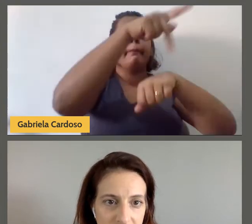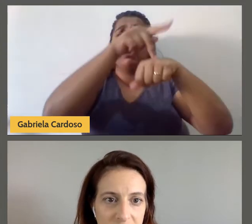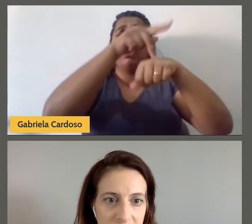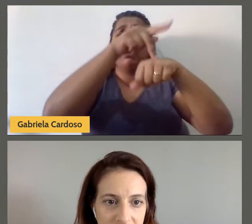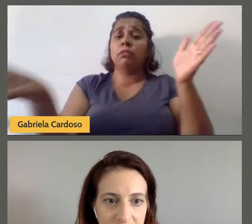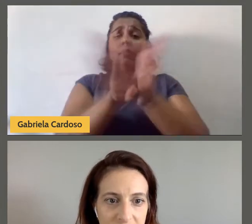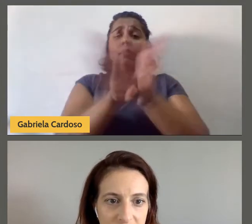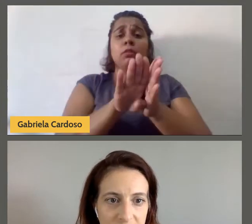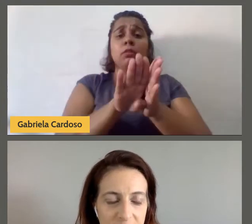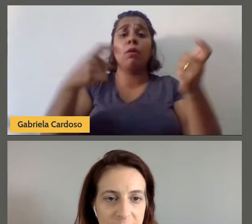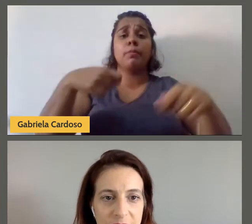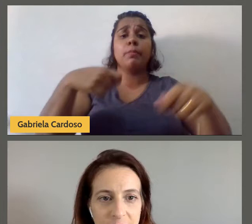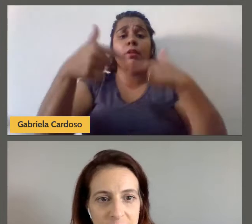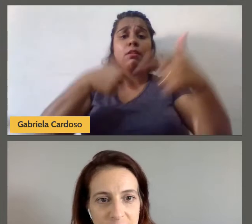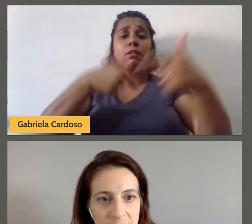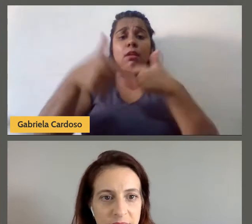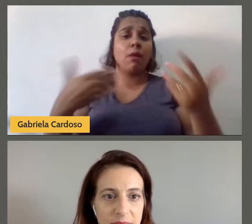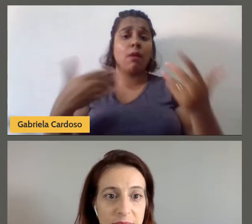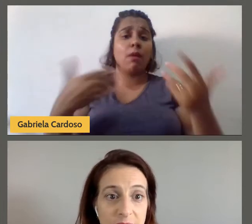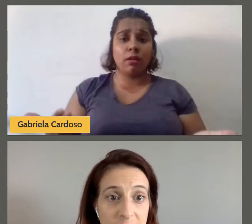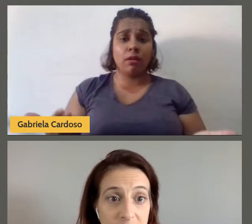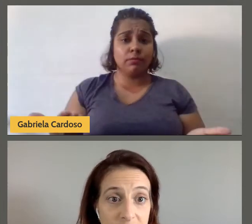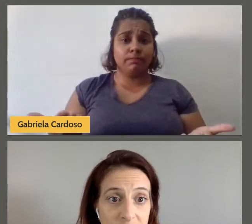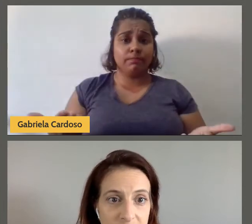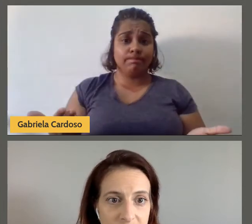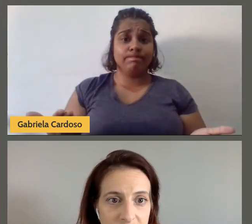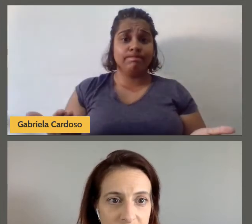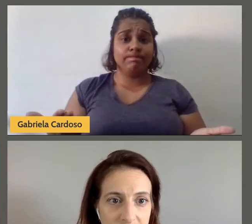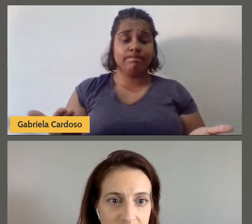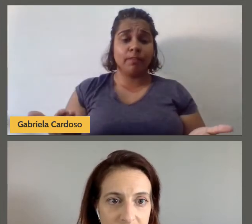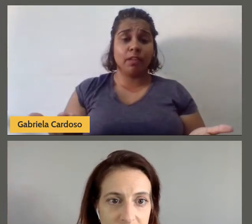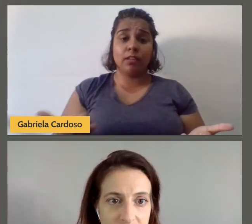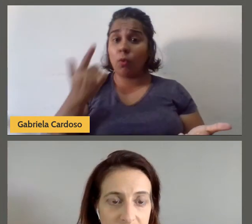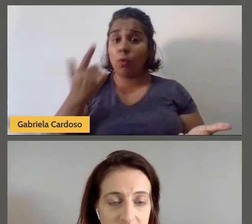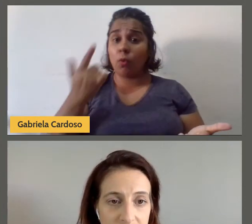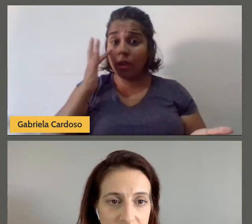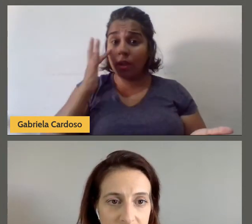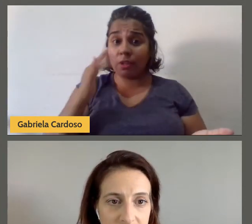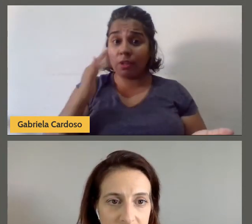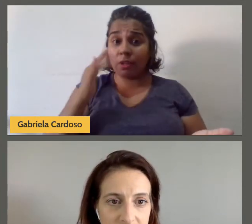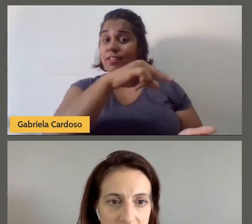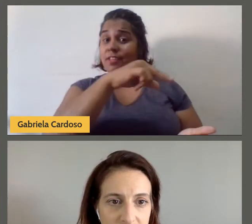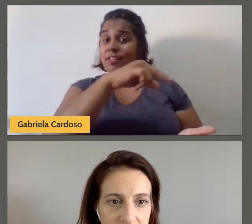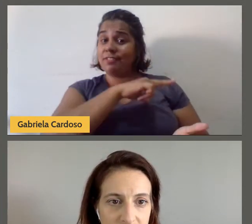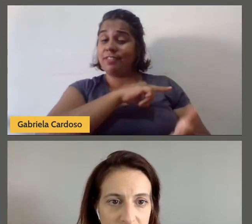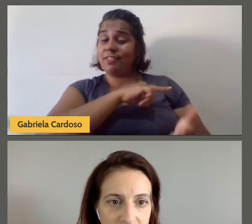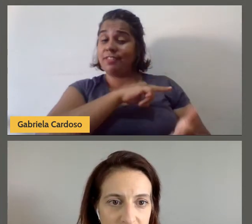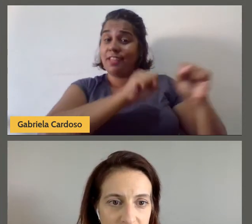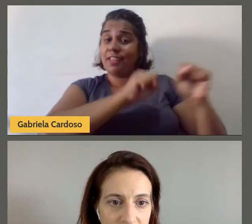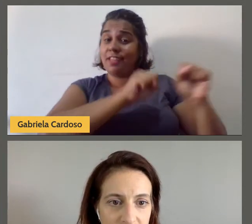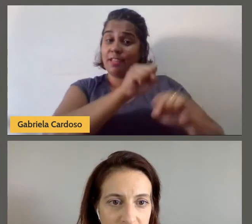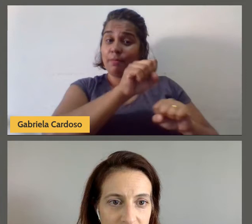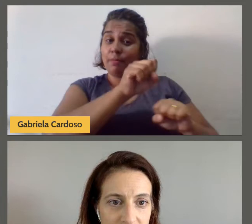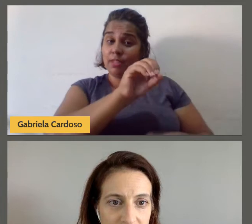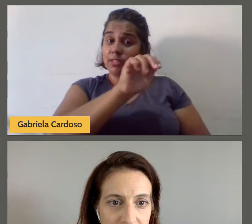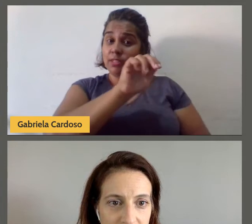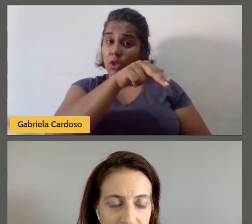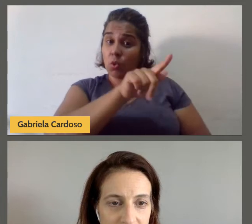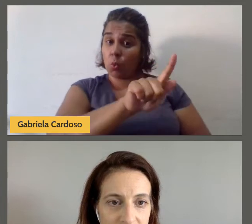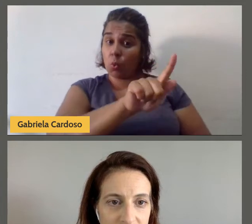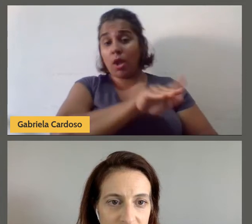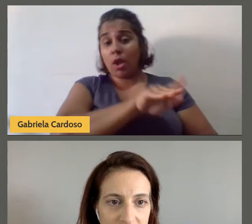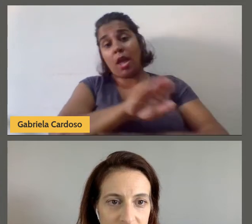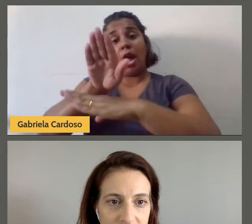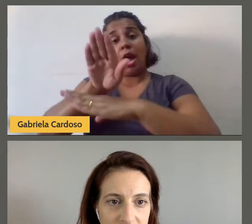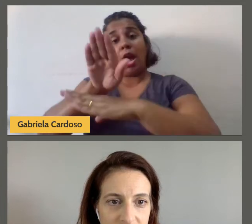né? E aí você arruma não, né? Uma organização como essa te estende a mão e fala, não, vem aqui, eu tenho uma ideia, eu tenho um plano,